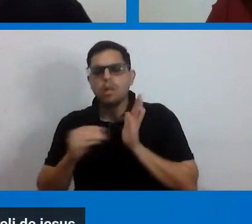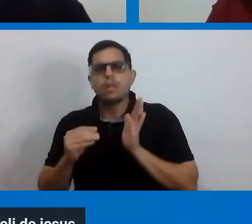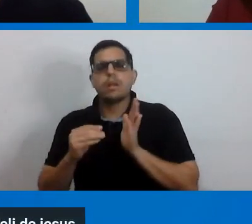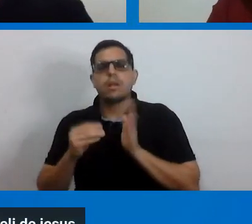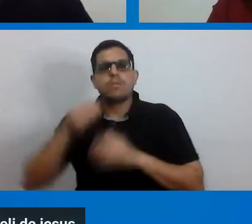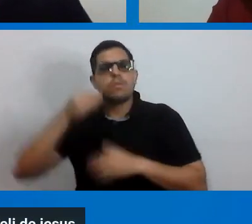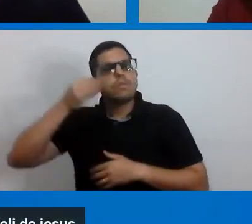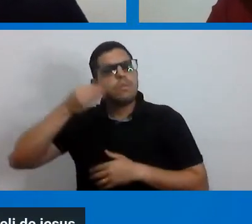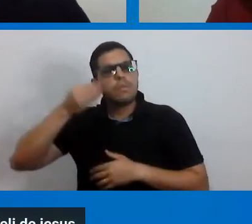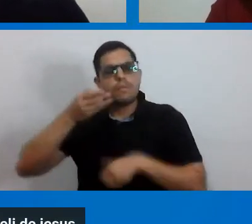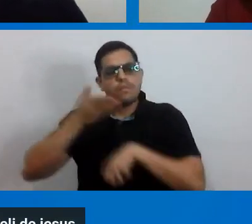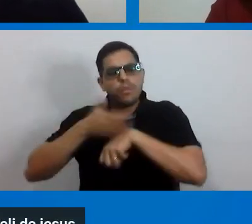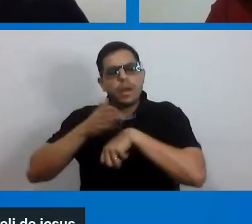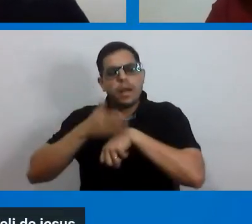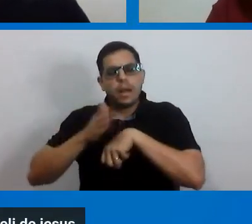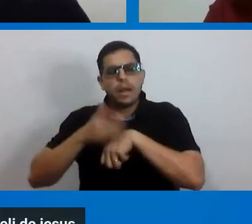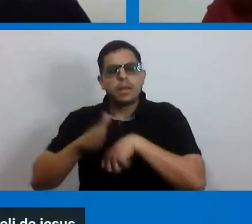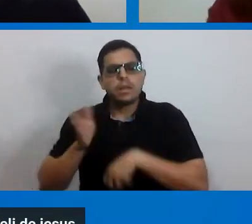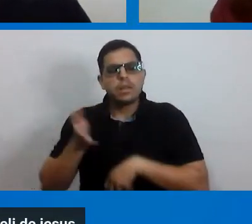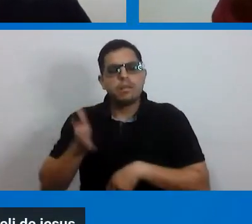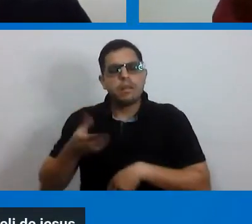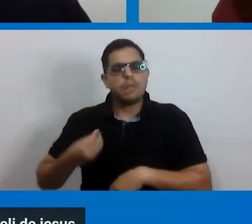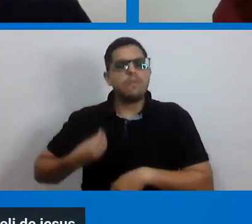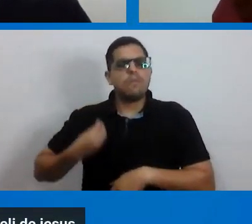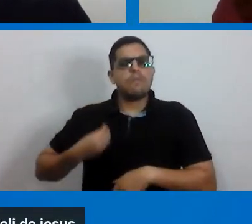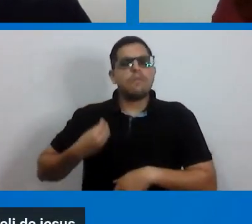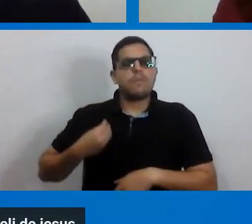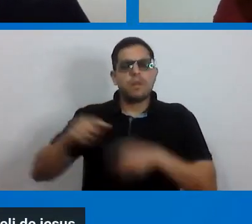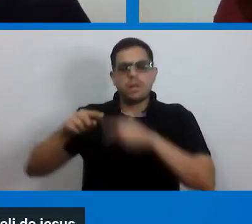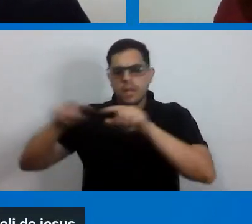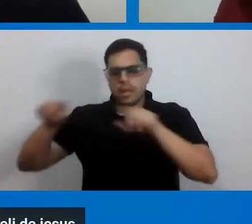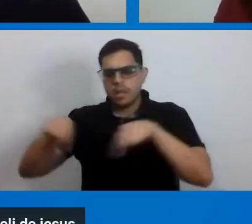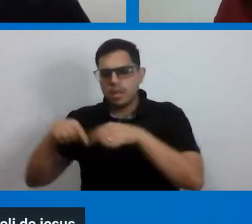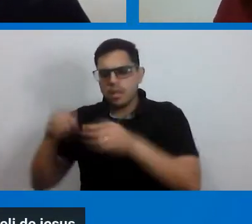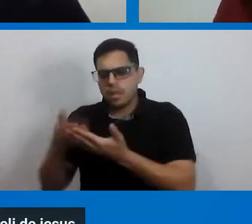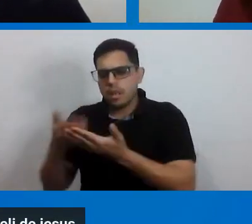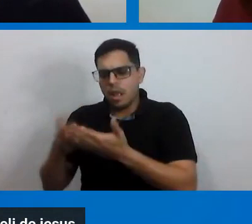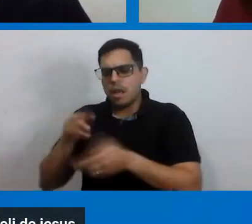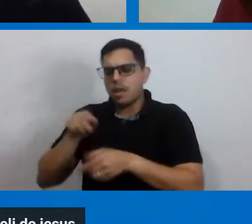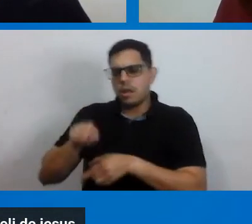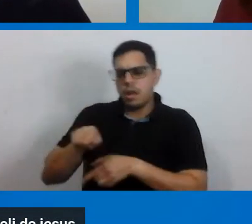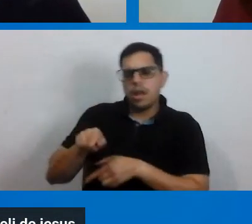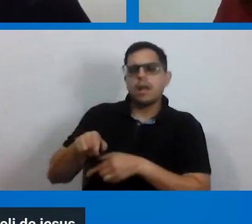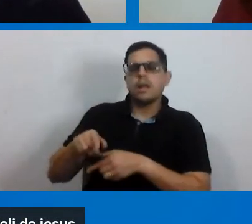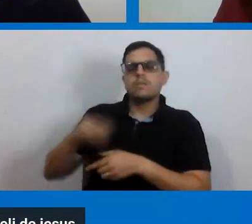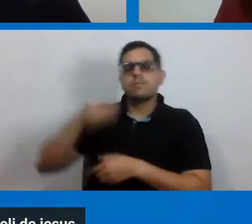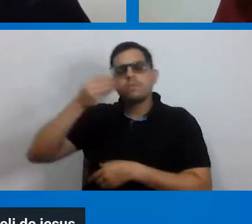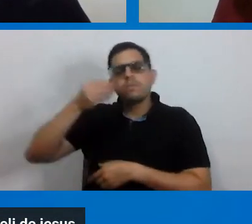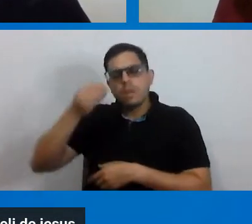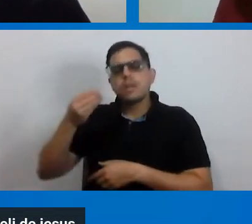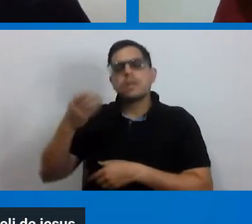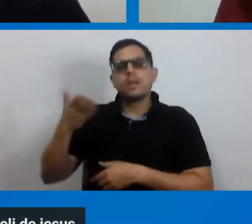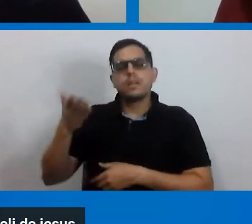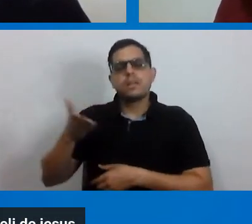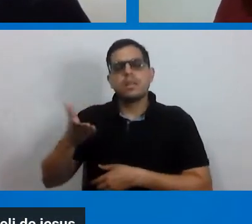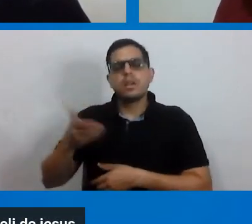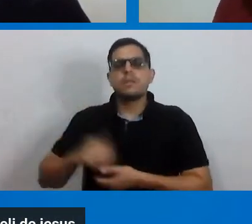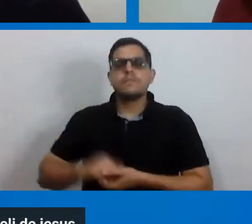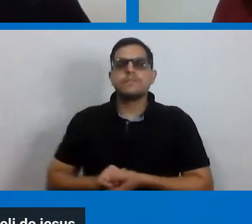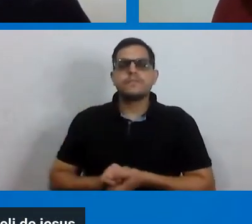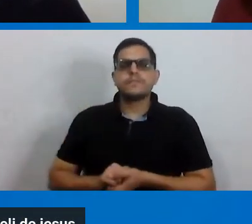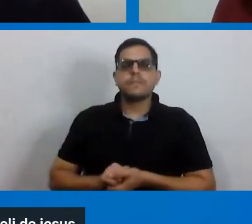prática em sala de aula é para contextualizar um pouco mais essa essa abertura da